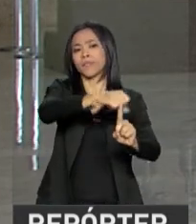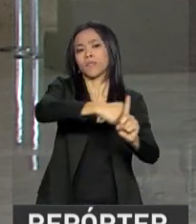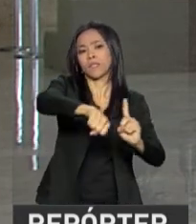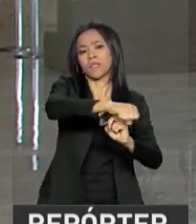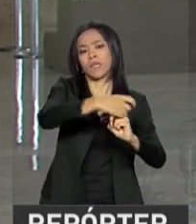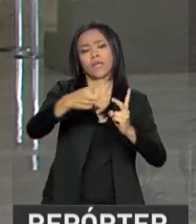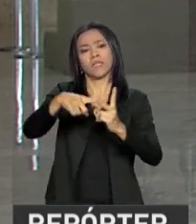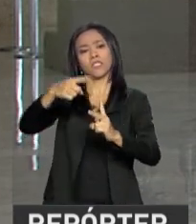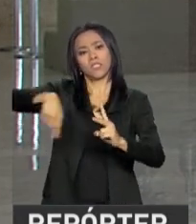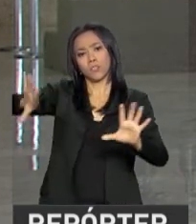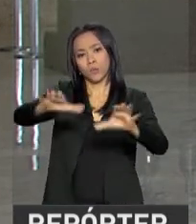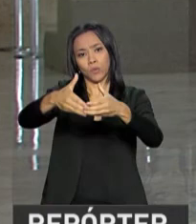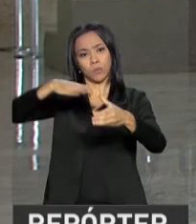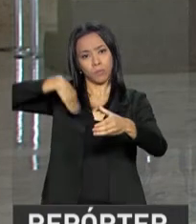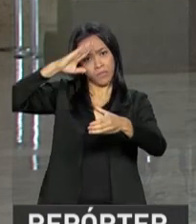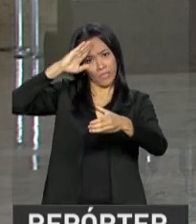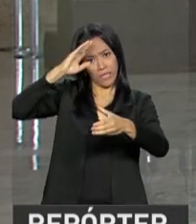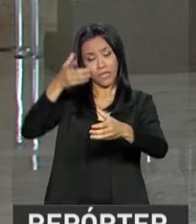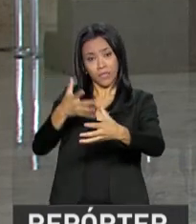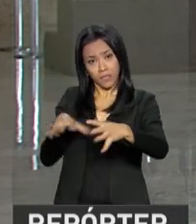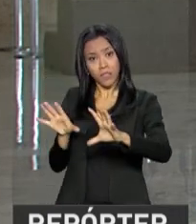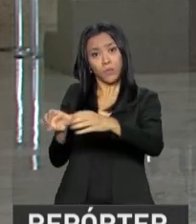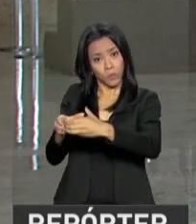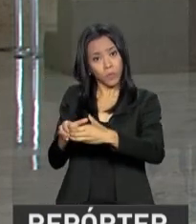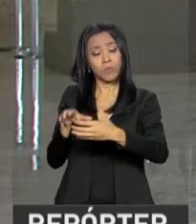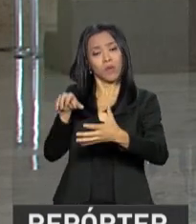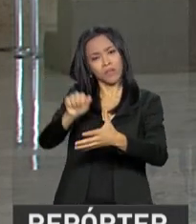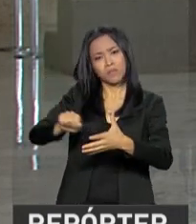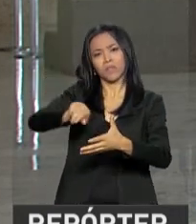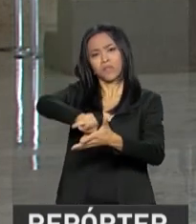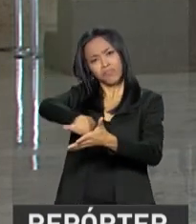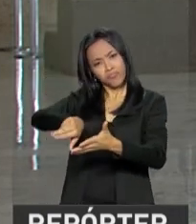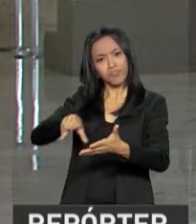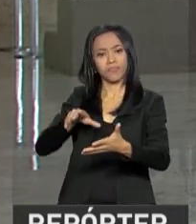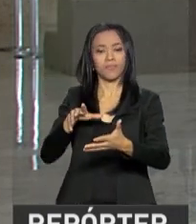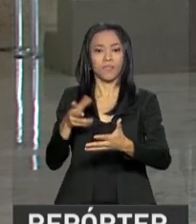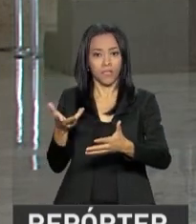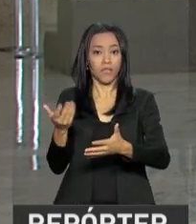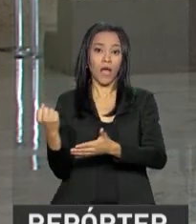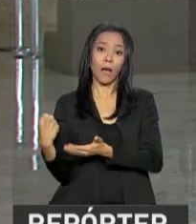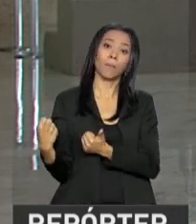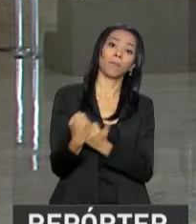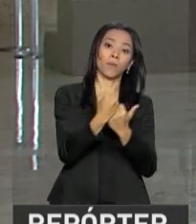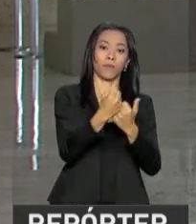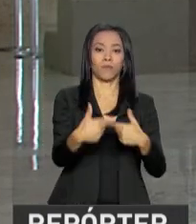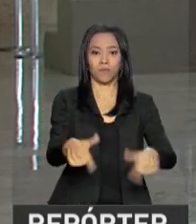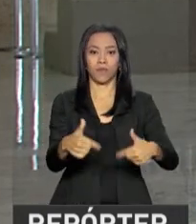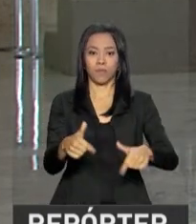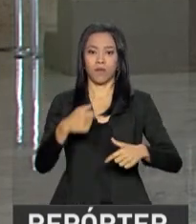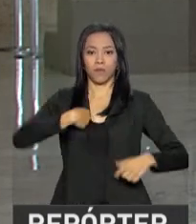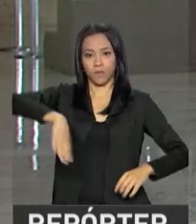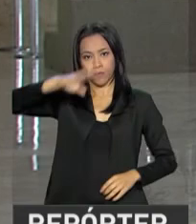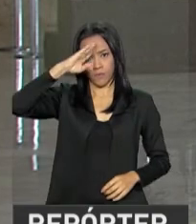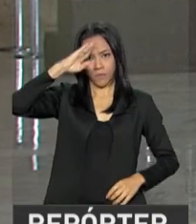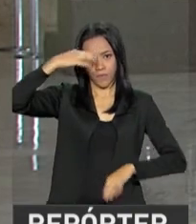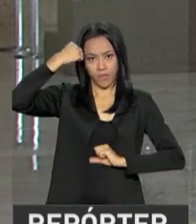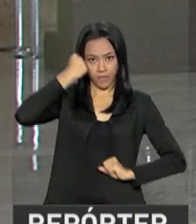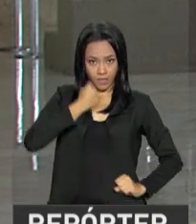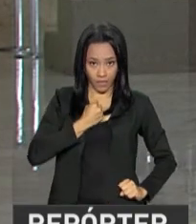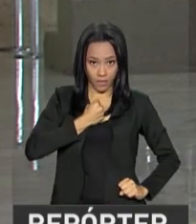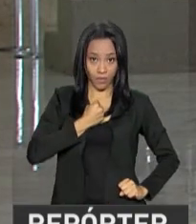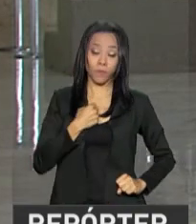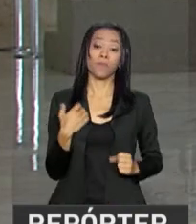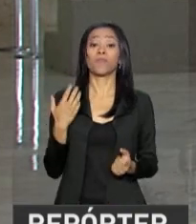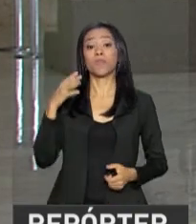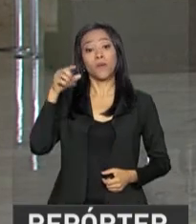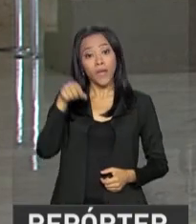que contribuíram com o trabalho do exército para a contextualizar essa data a a o